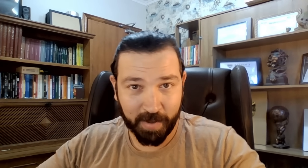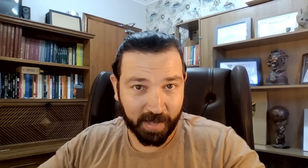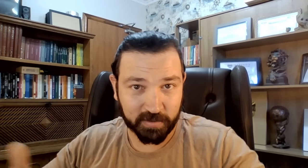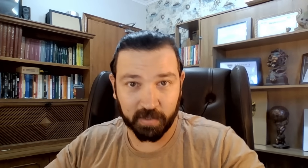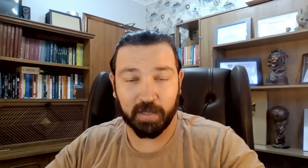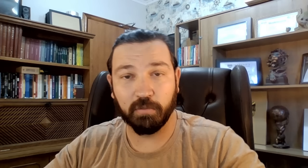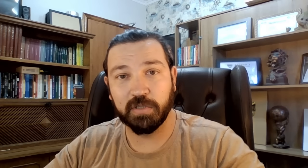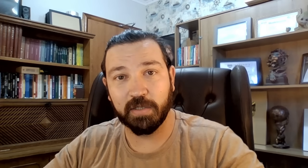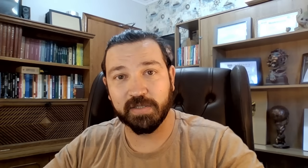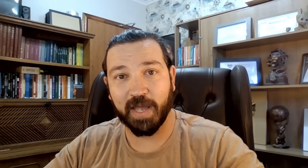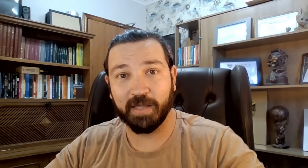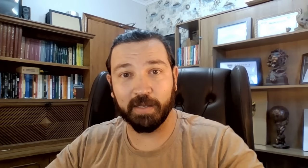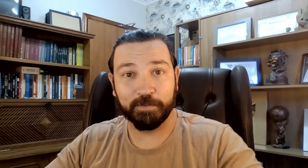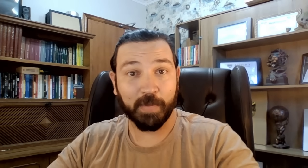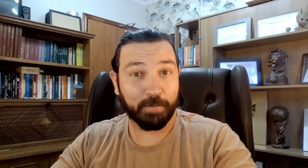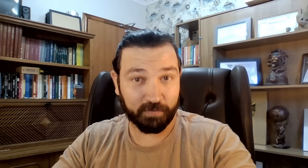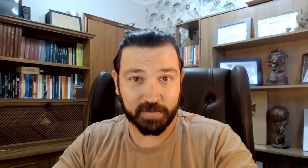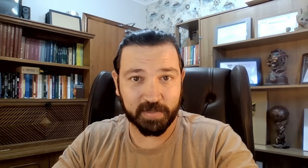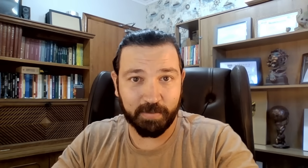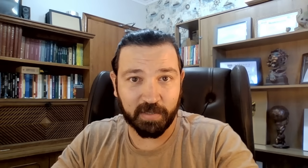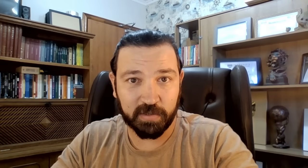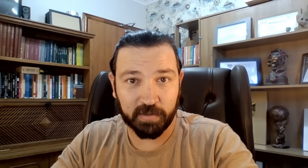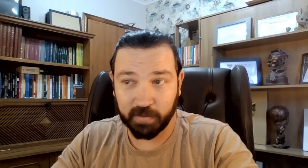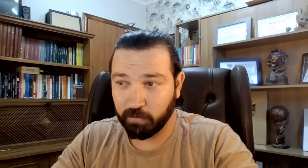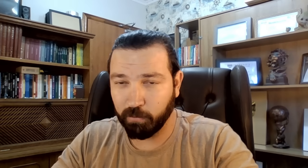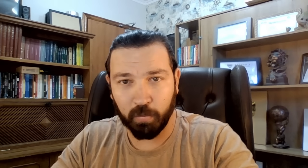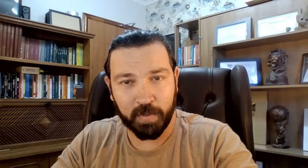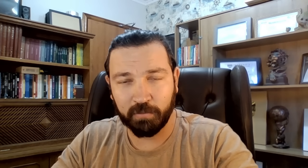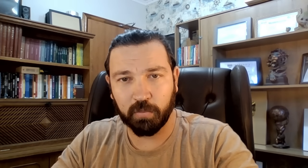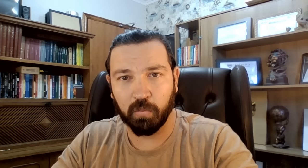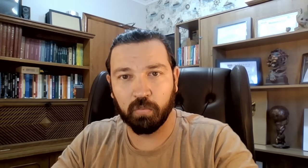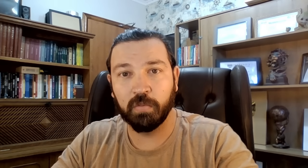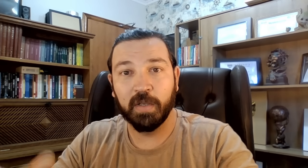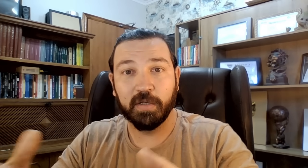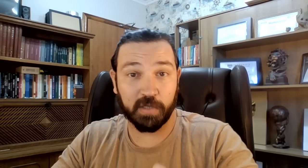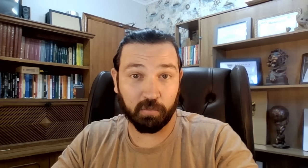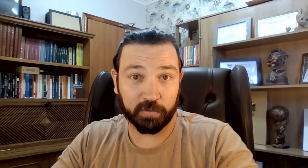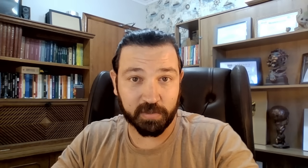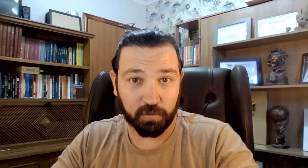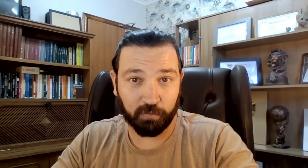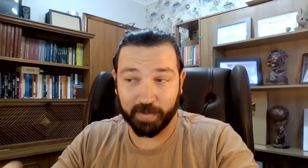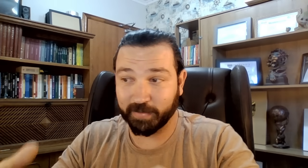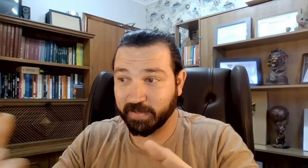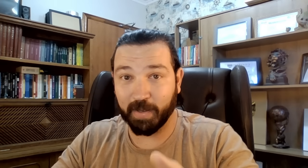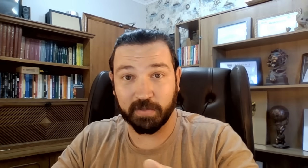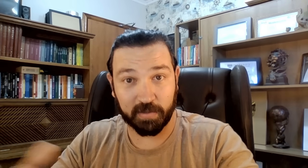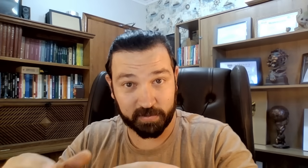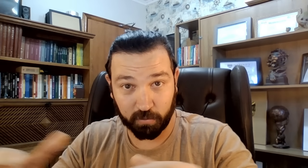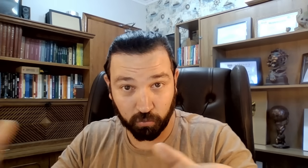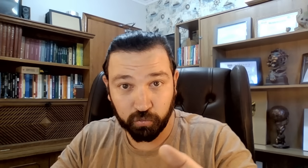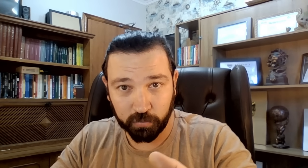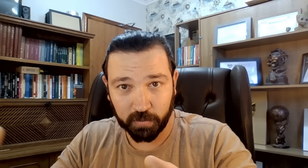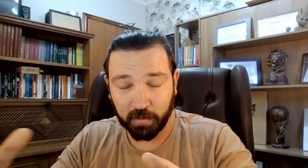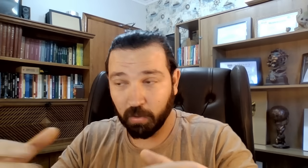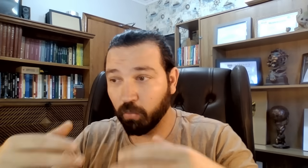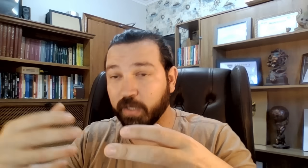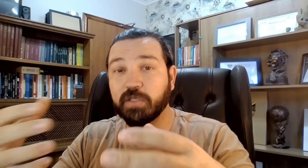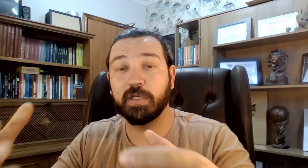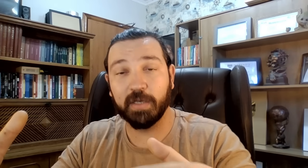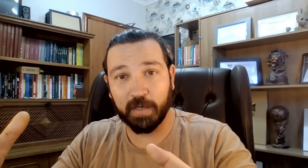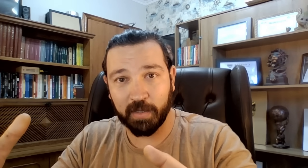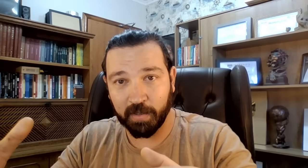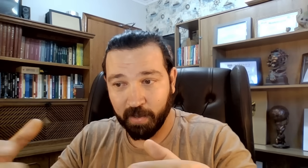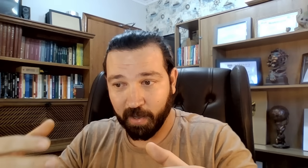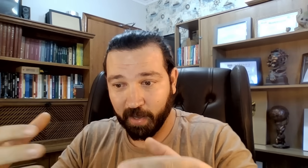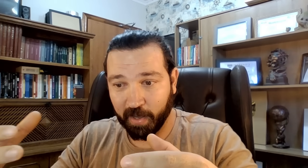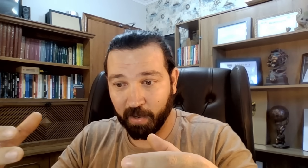sistemática que é utilizada para fazer essa Sabatina em momento algum já aconteceu o fato da Sabatina ser conjunta O que